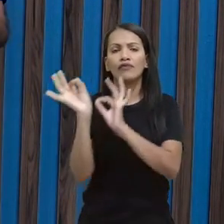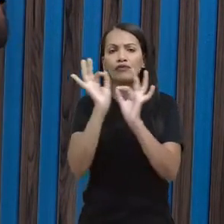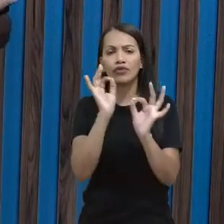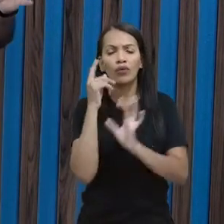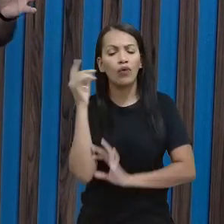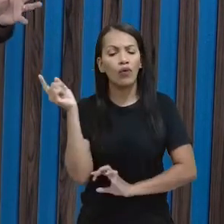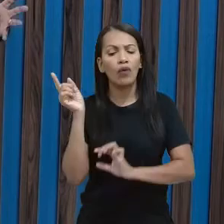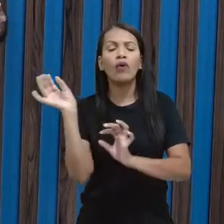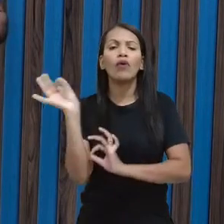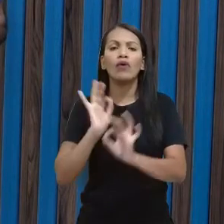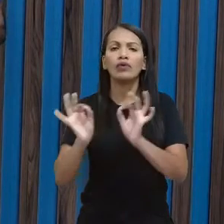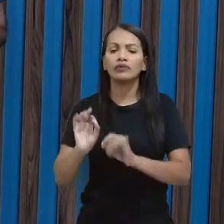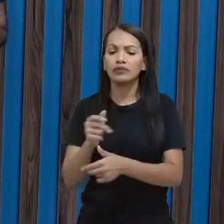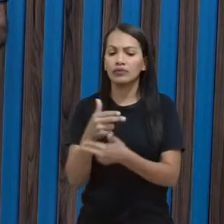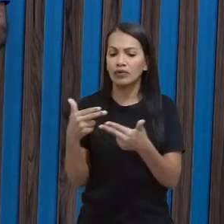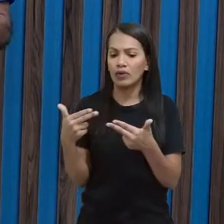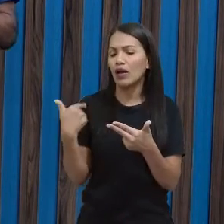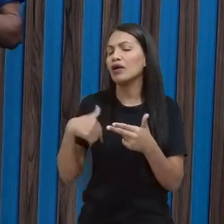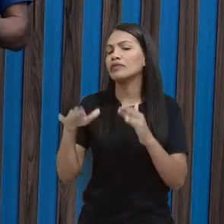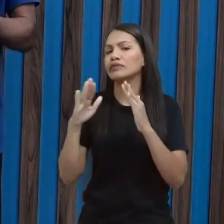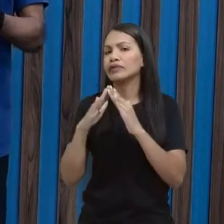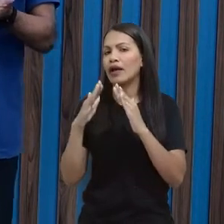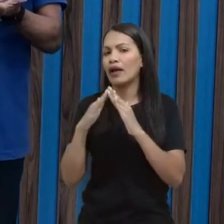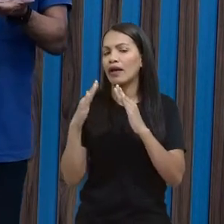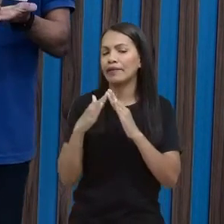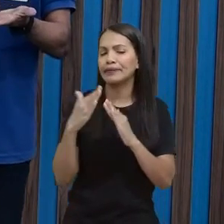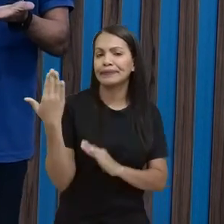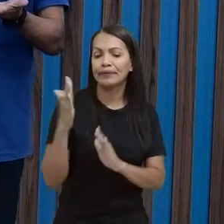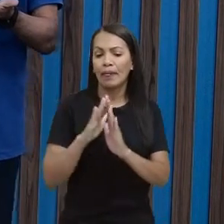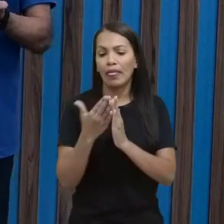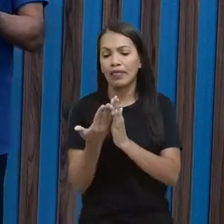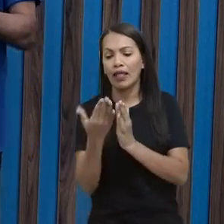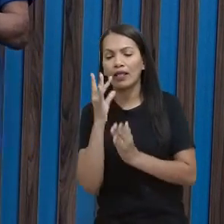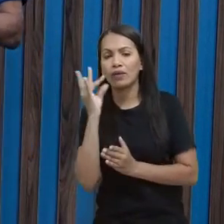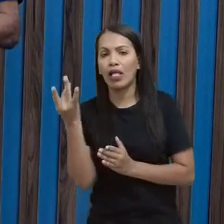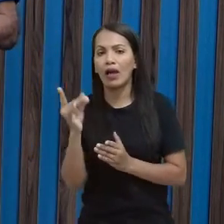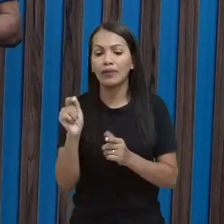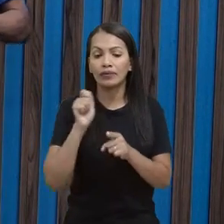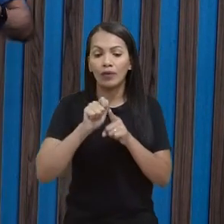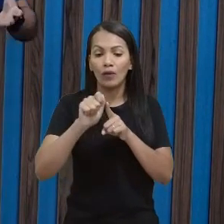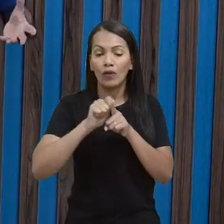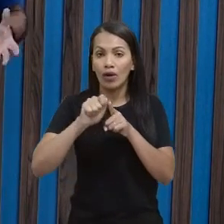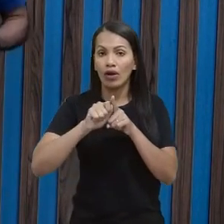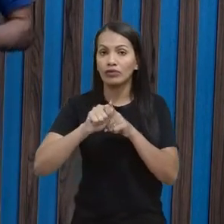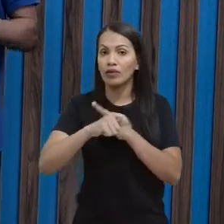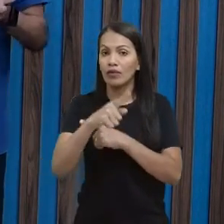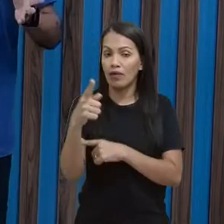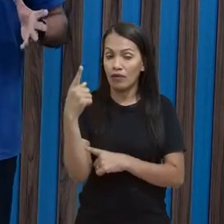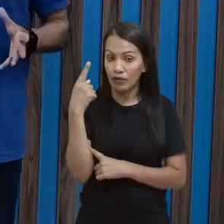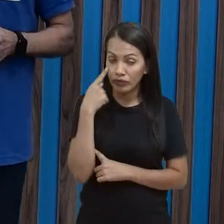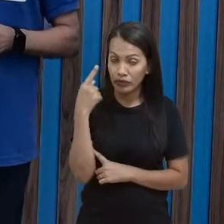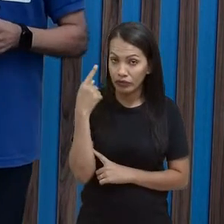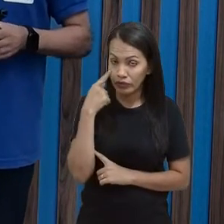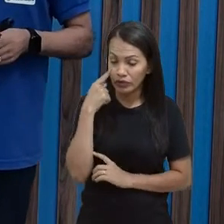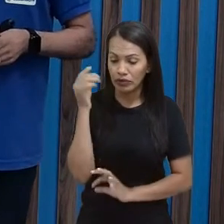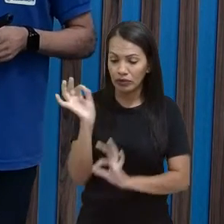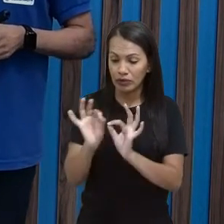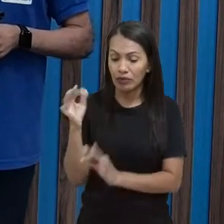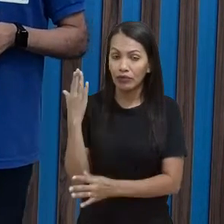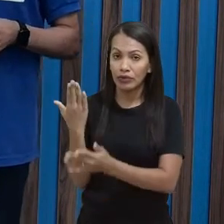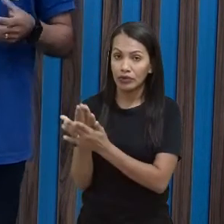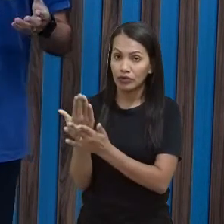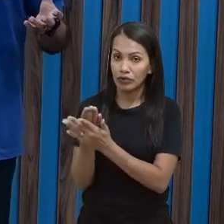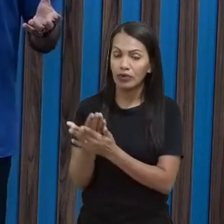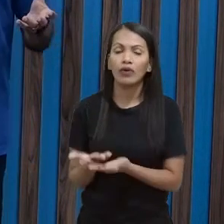tudo direitinho aí em casa, deixa tudo aí, caderno, lápis, borracha, tudo direitinho para vocês estar bem direitinho com a